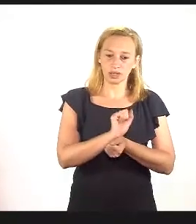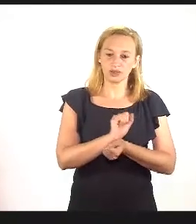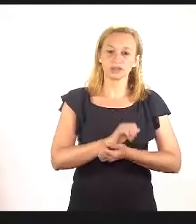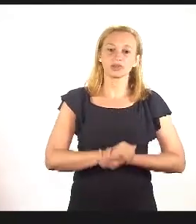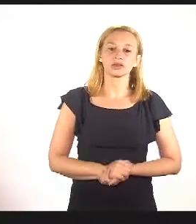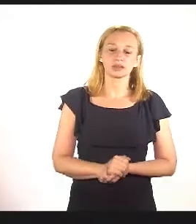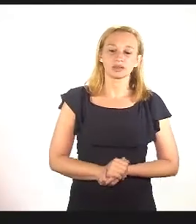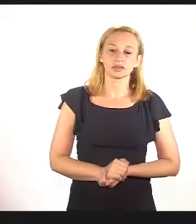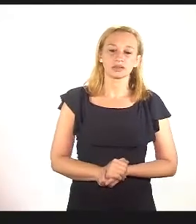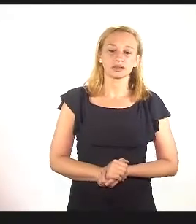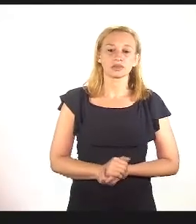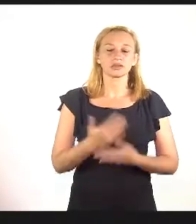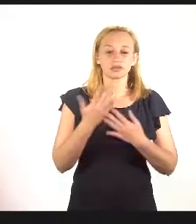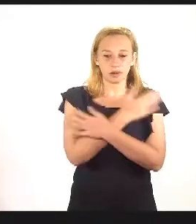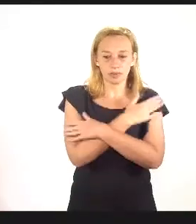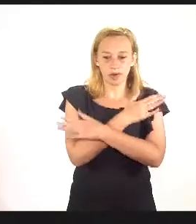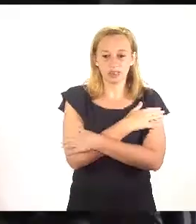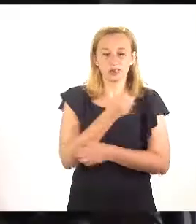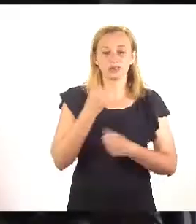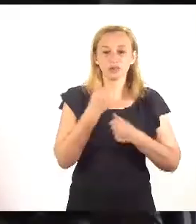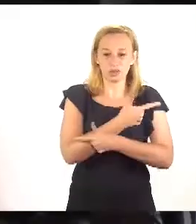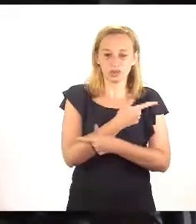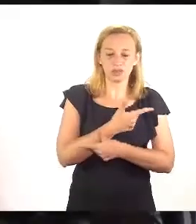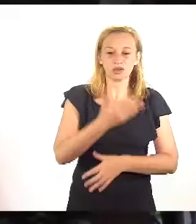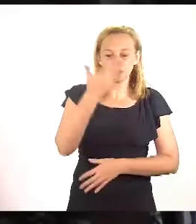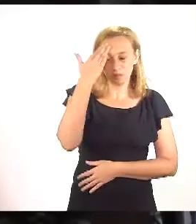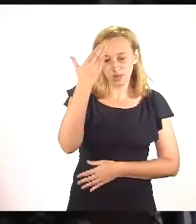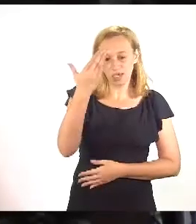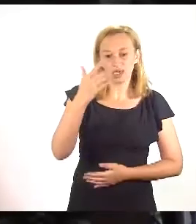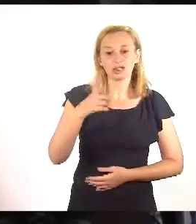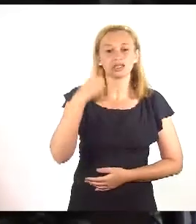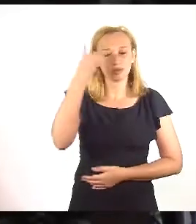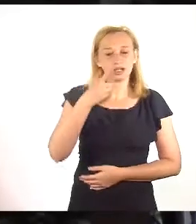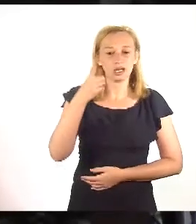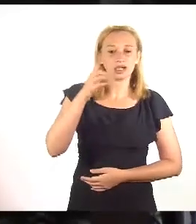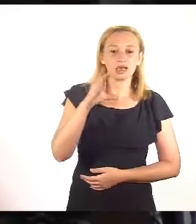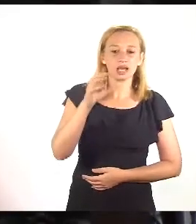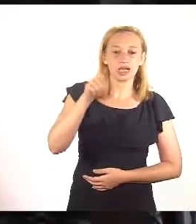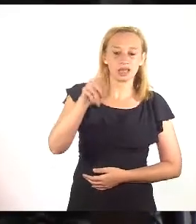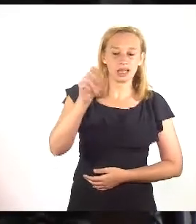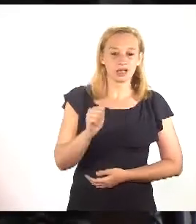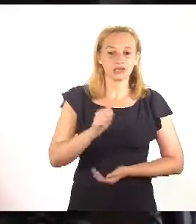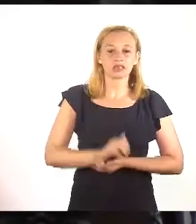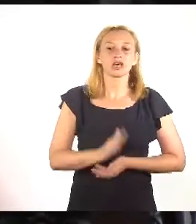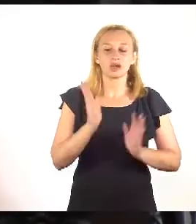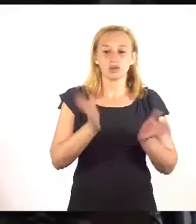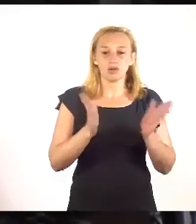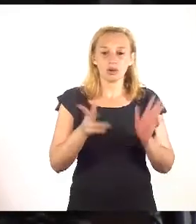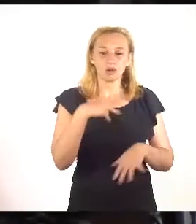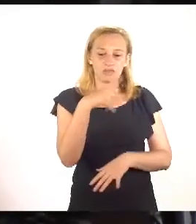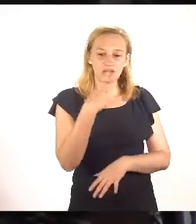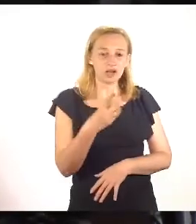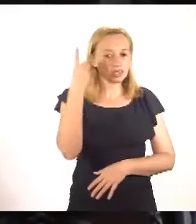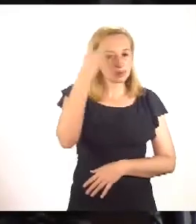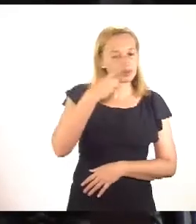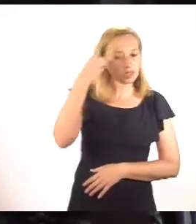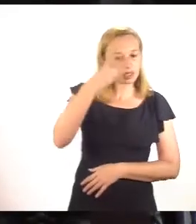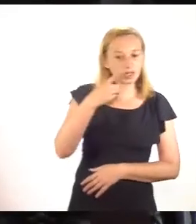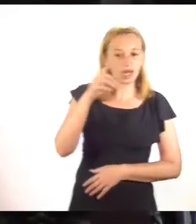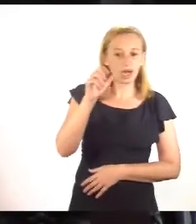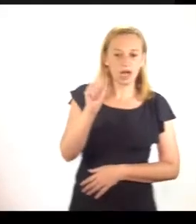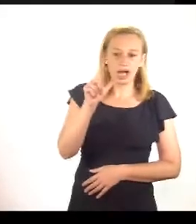meu voto. Um abraço, meu irmão. Boa sorte. Obrigado, deputado Márcio Canela. Com a palavra, deputado Alexandre